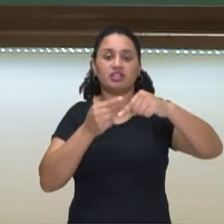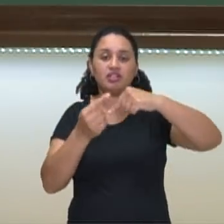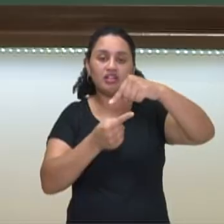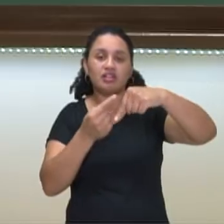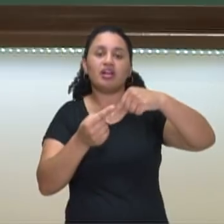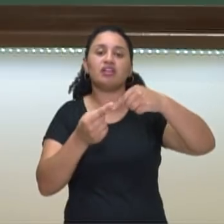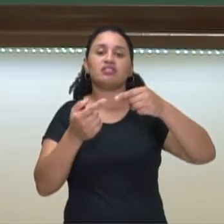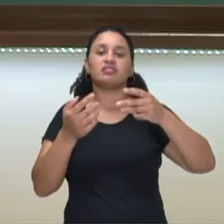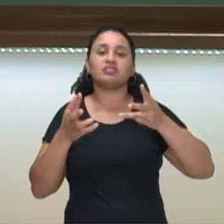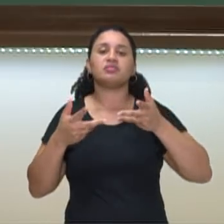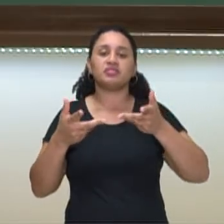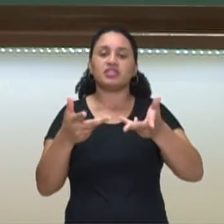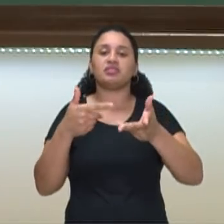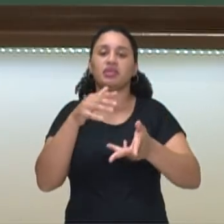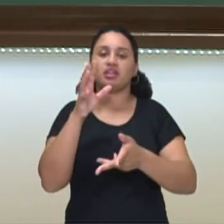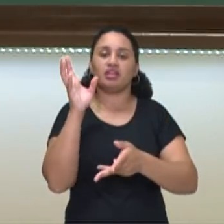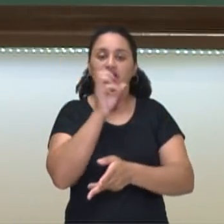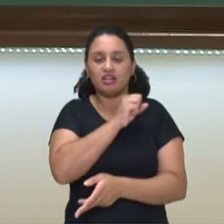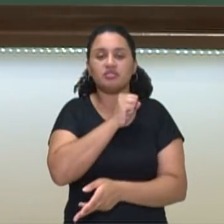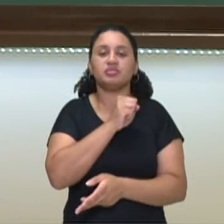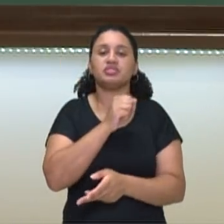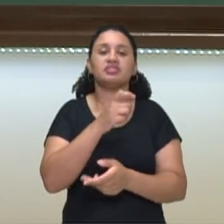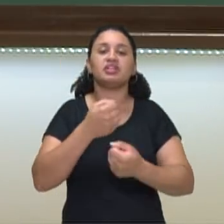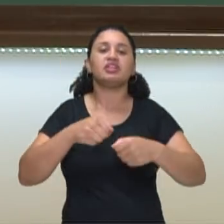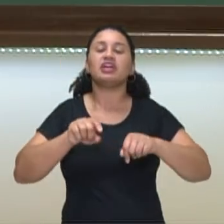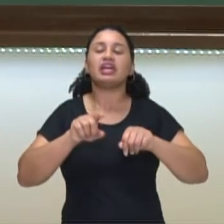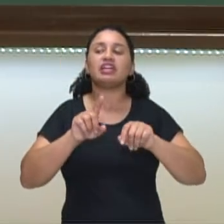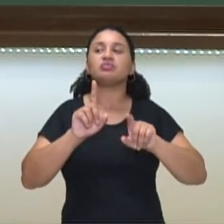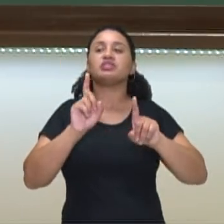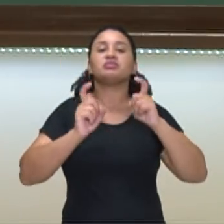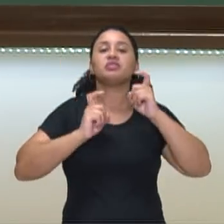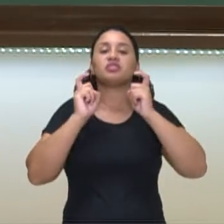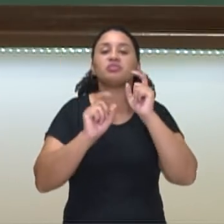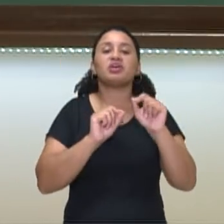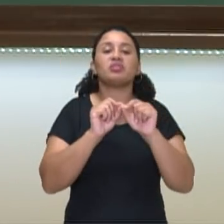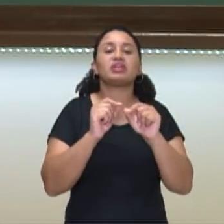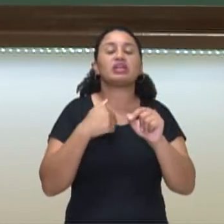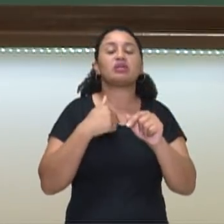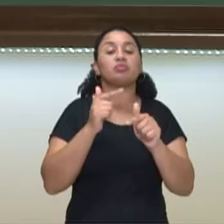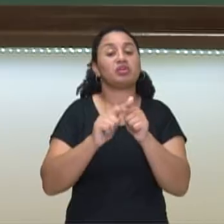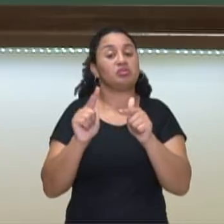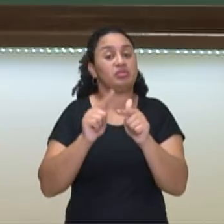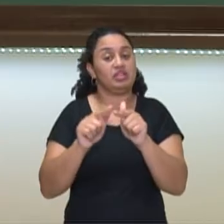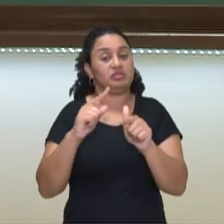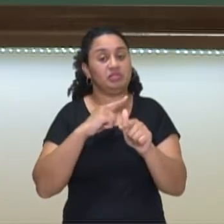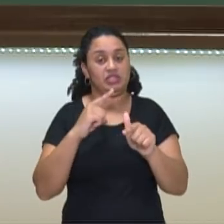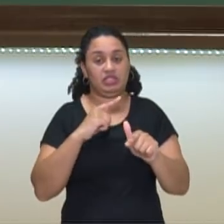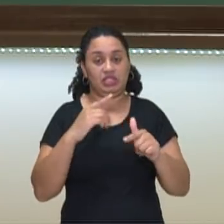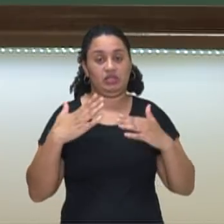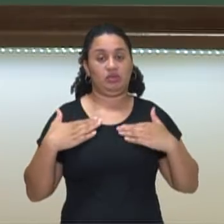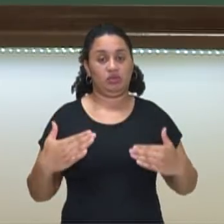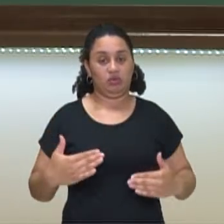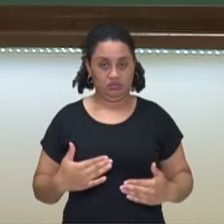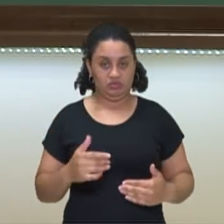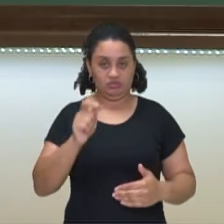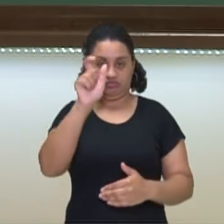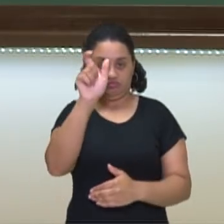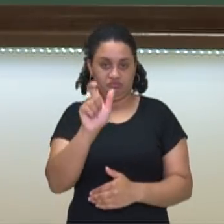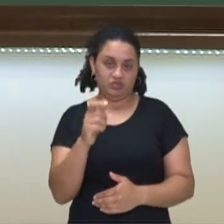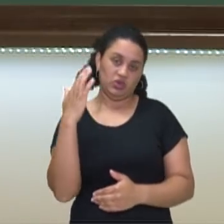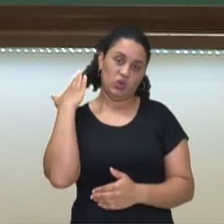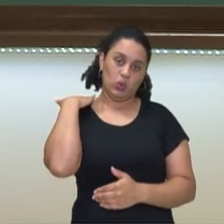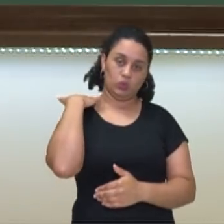uma velocidade maior, sem correr o risco de causar uma lesão na sua coluna vertebral. Então,